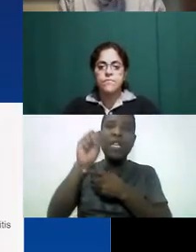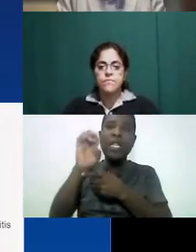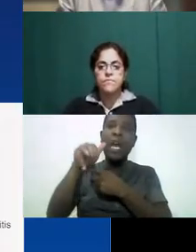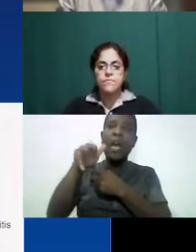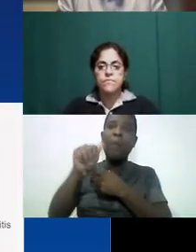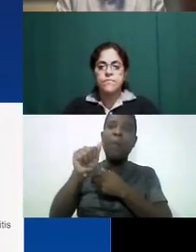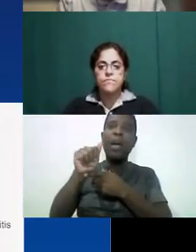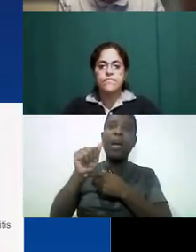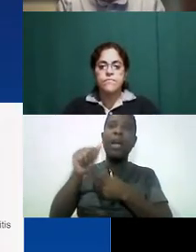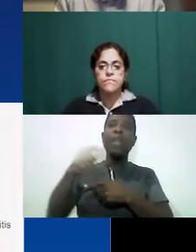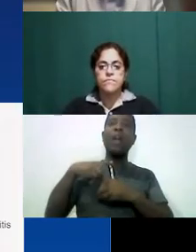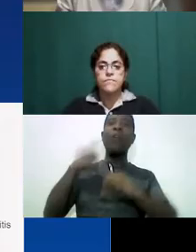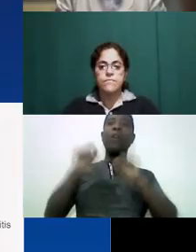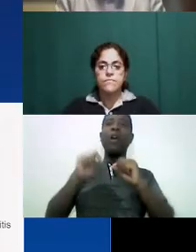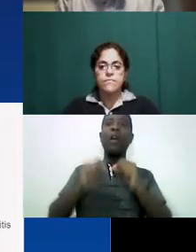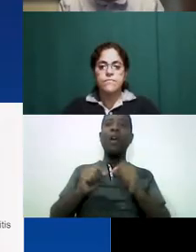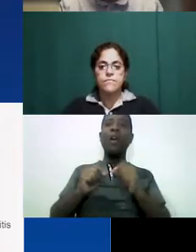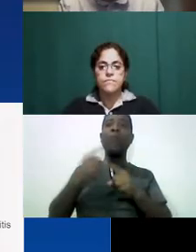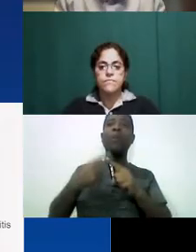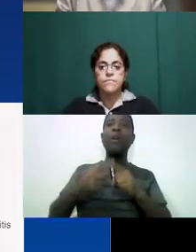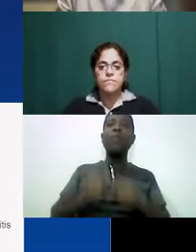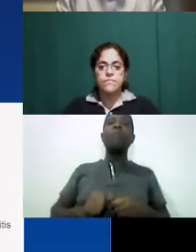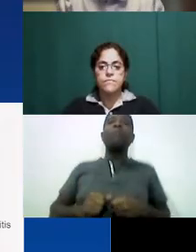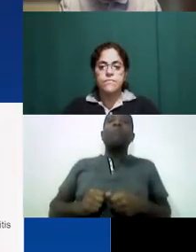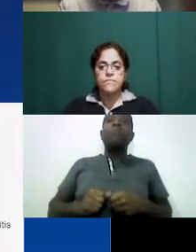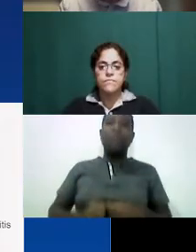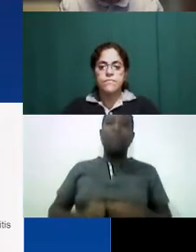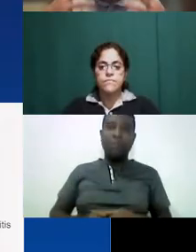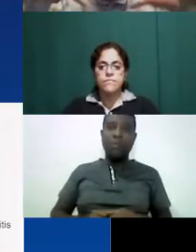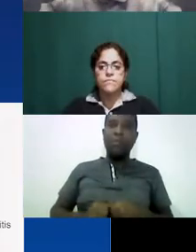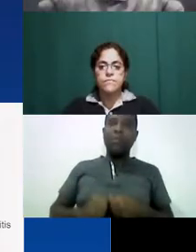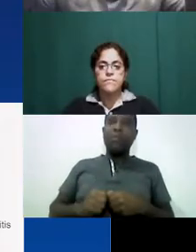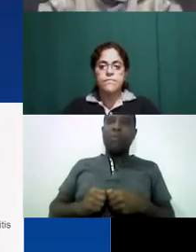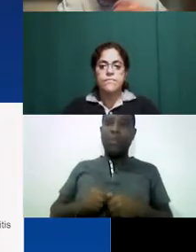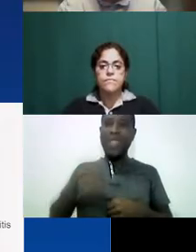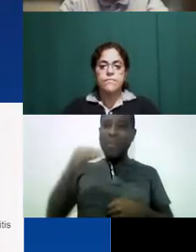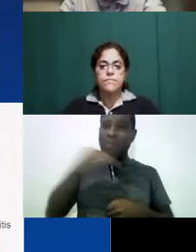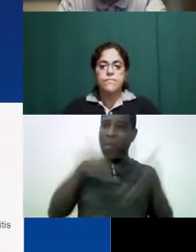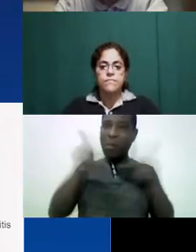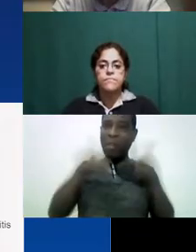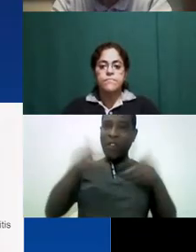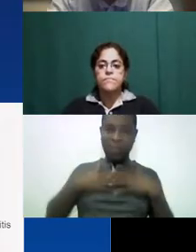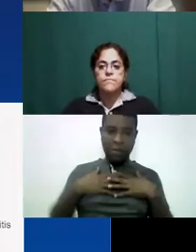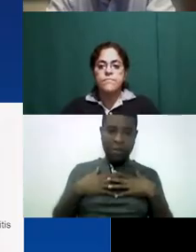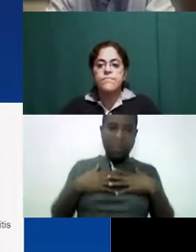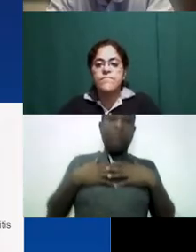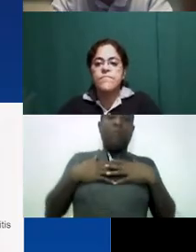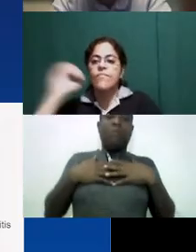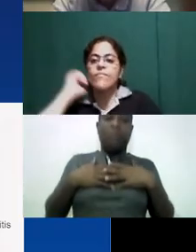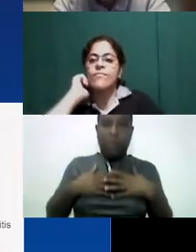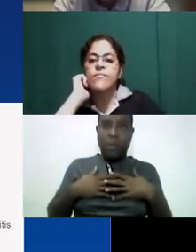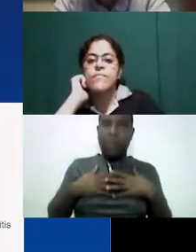já fica respirando, usando o escaleno. Então, tem uma tendência à elevação